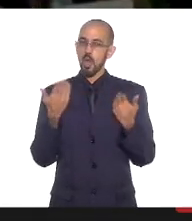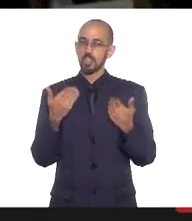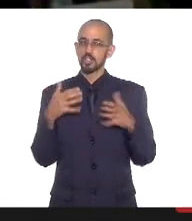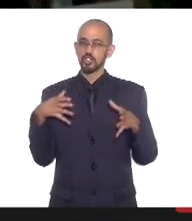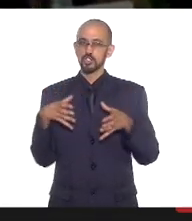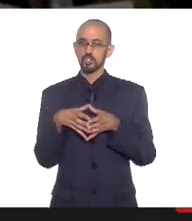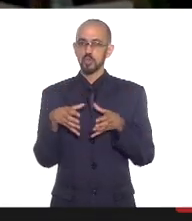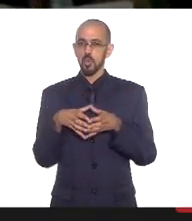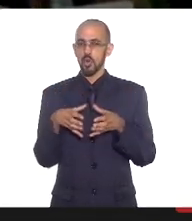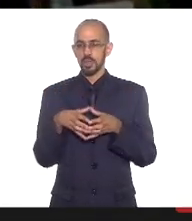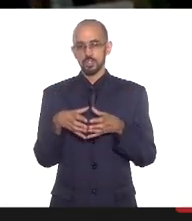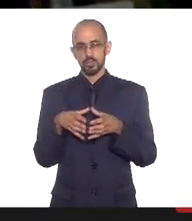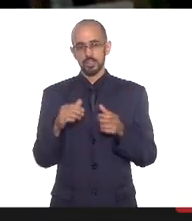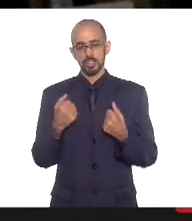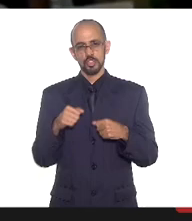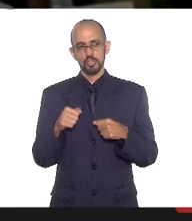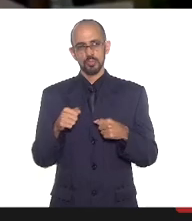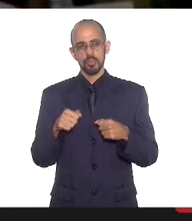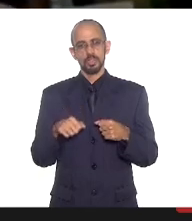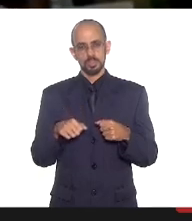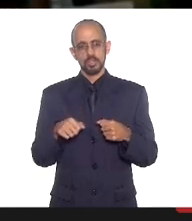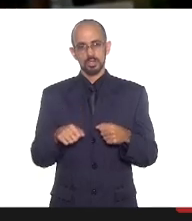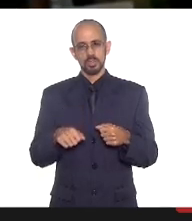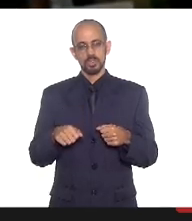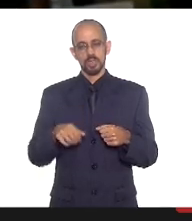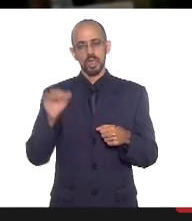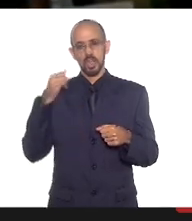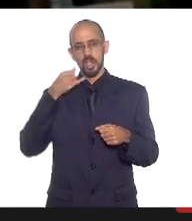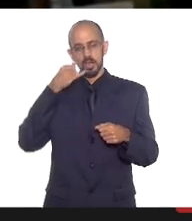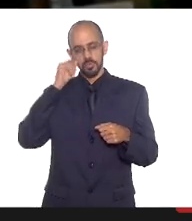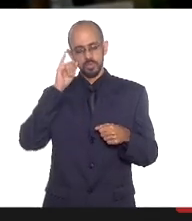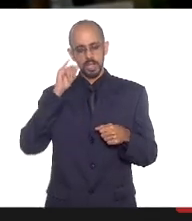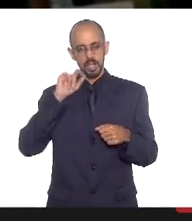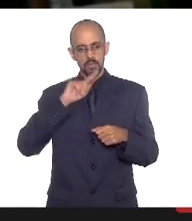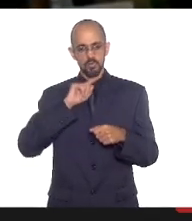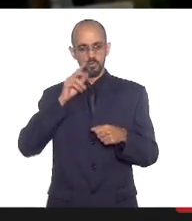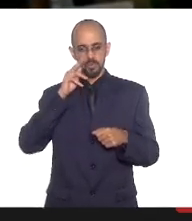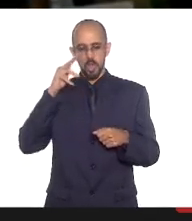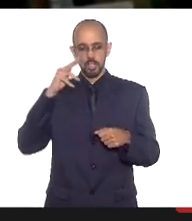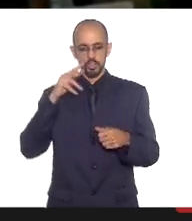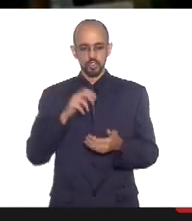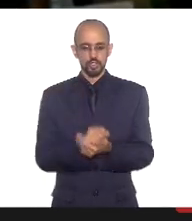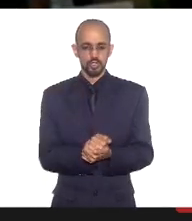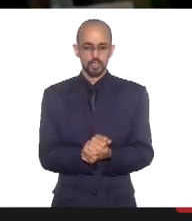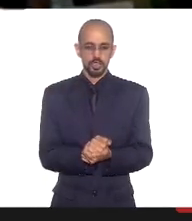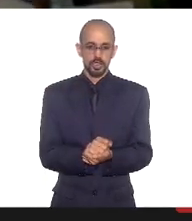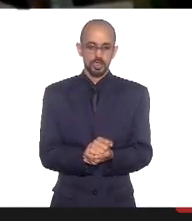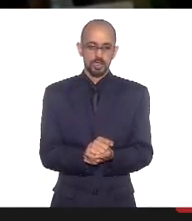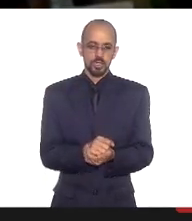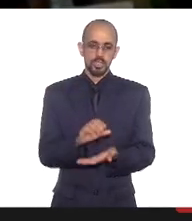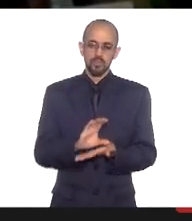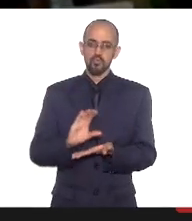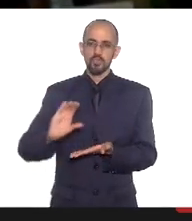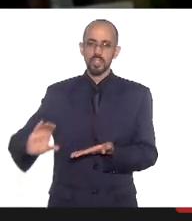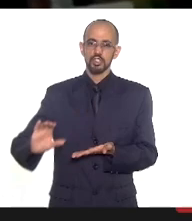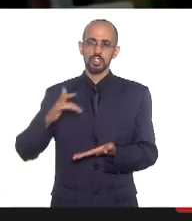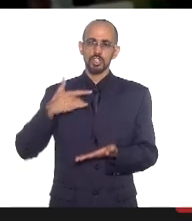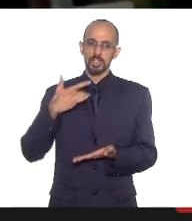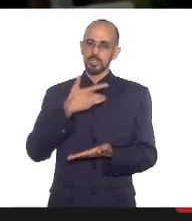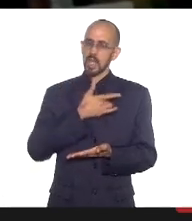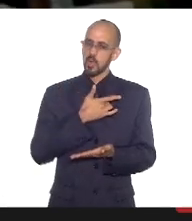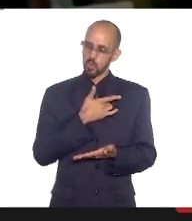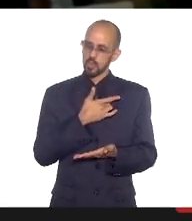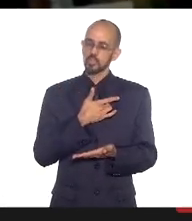chuva que a gente tem que combater é isso que a gente precisa combater e não esquecer que ela diz mais Investindo na saúde na saúde